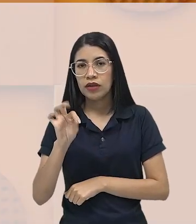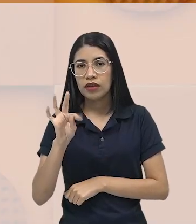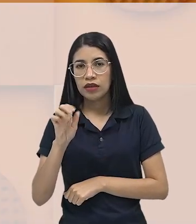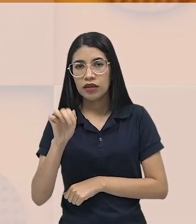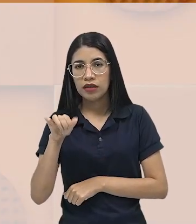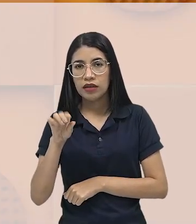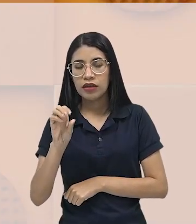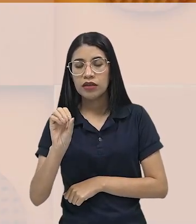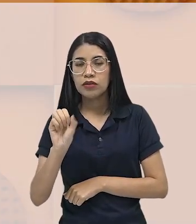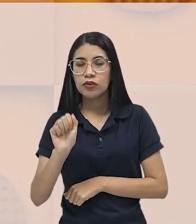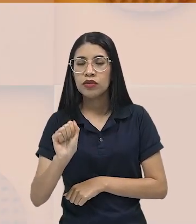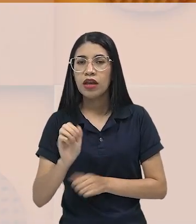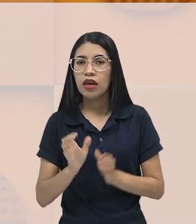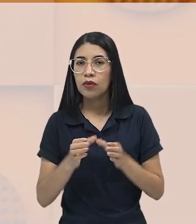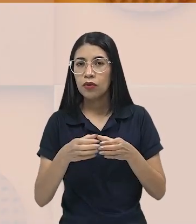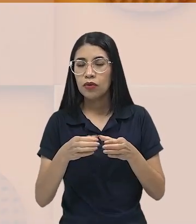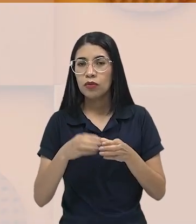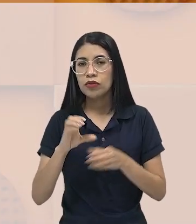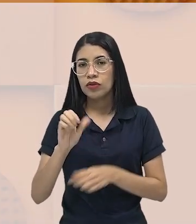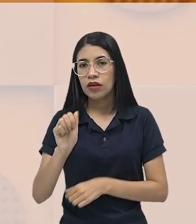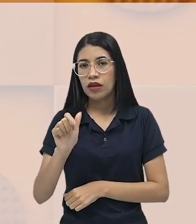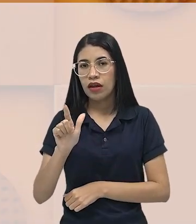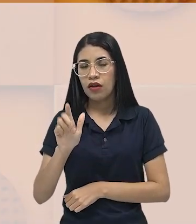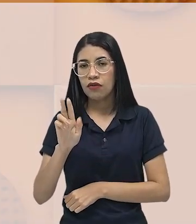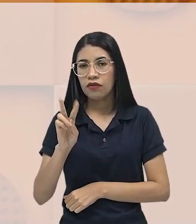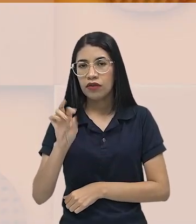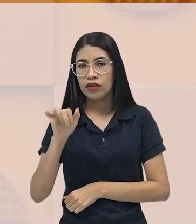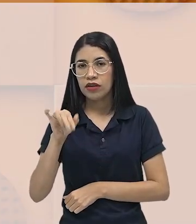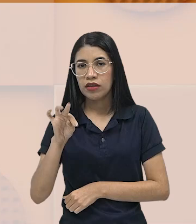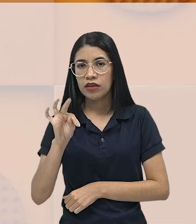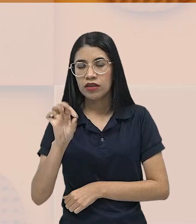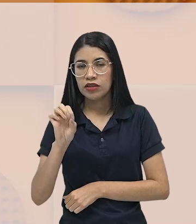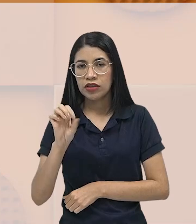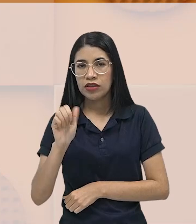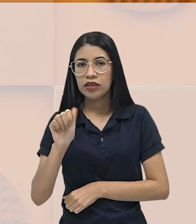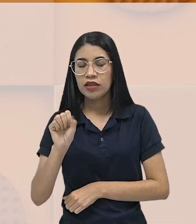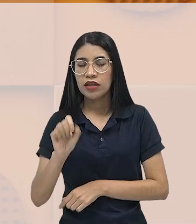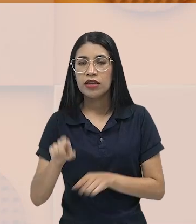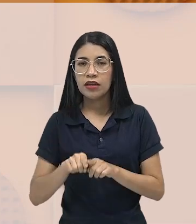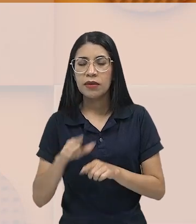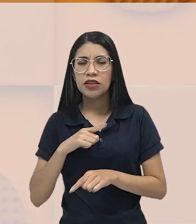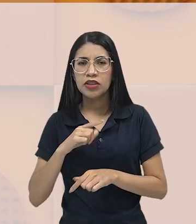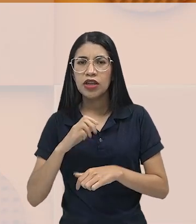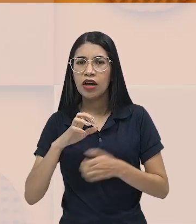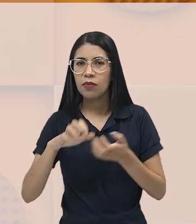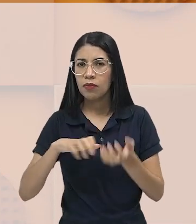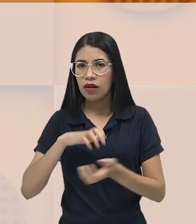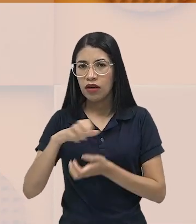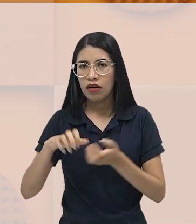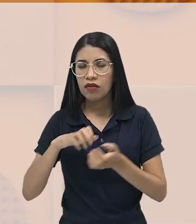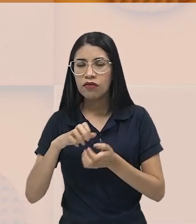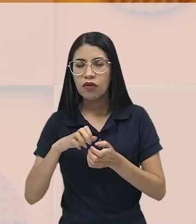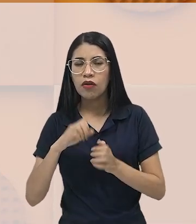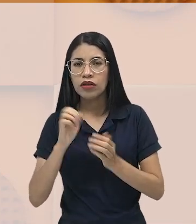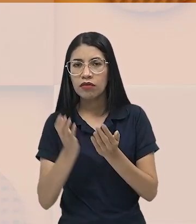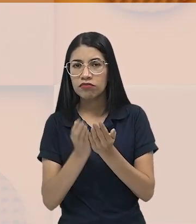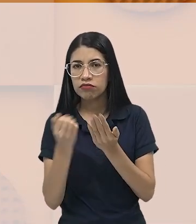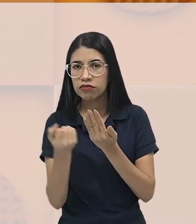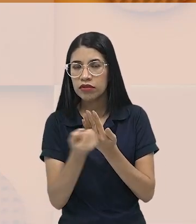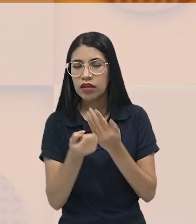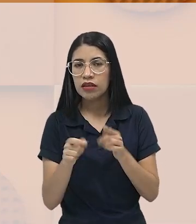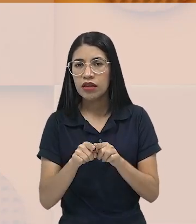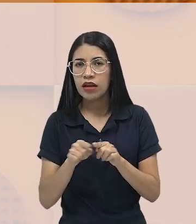aos calvinistas, né? Já havia passado por uma reforma protestante a Europa, né? Isso, estou falando